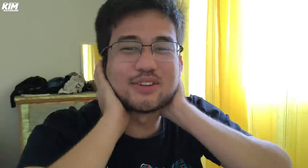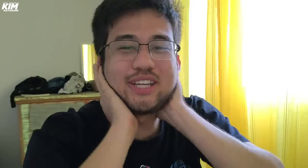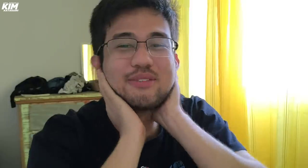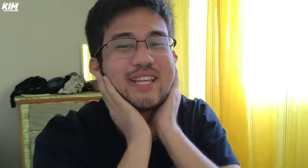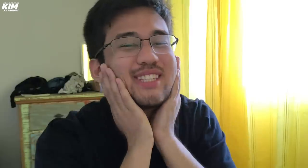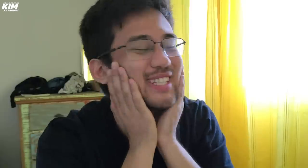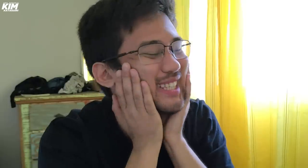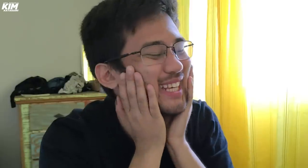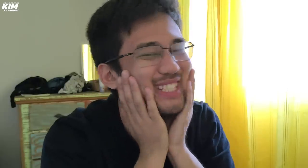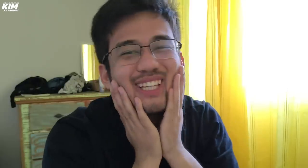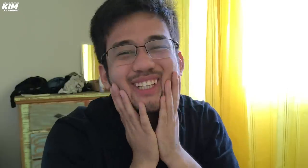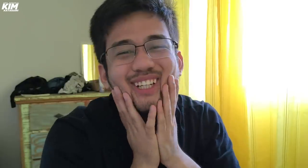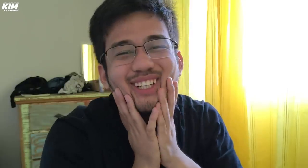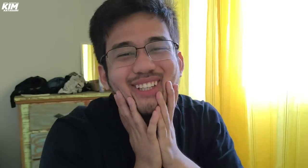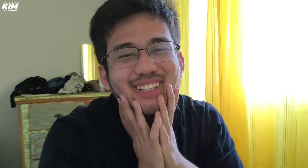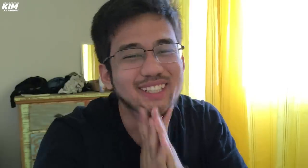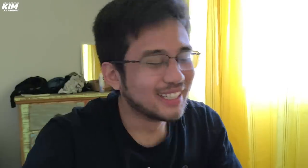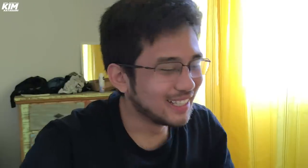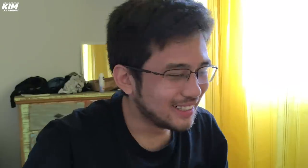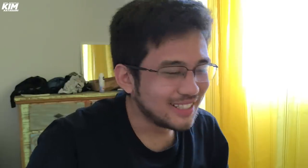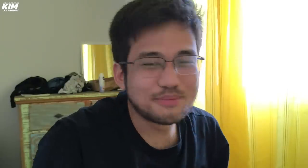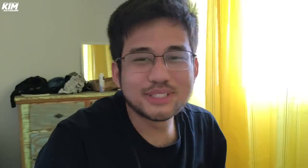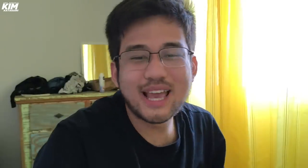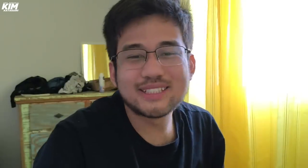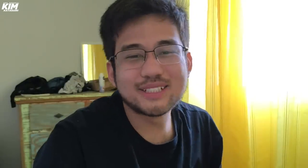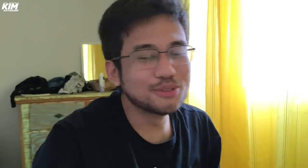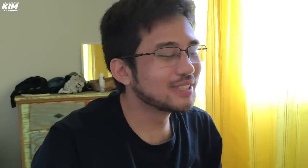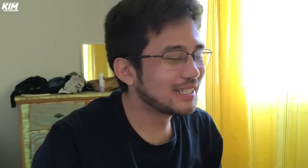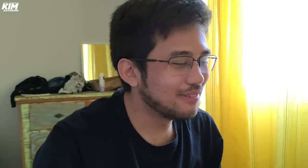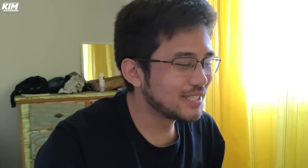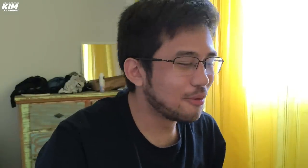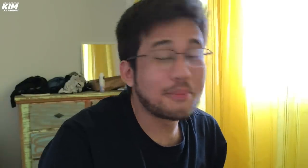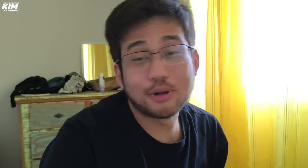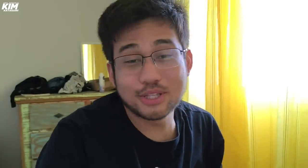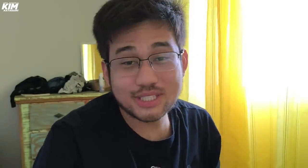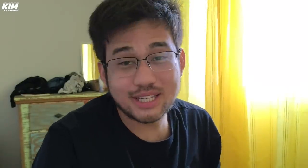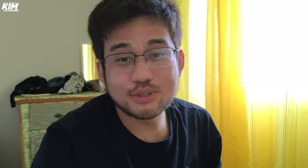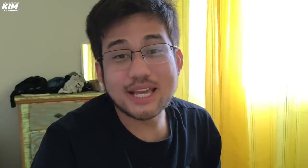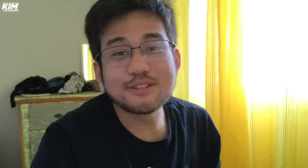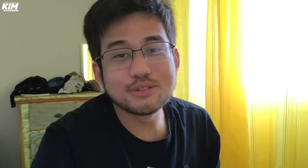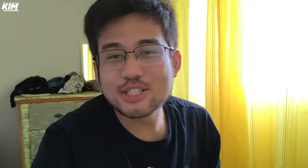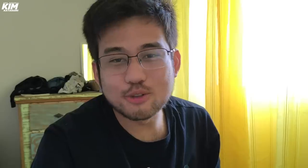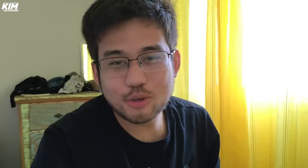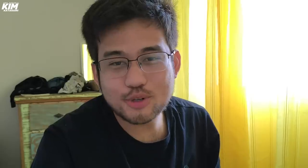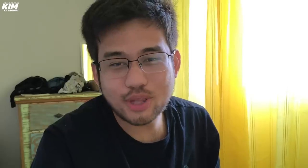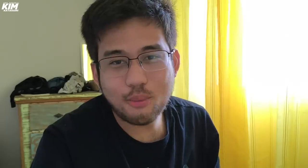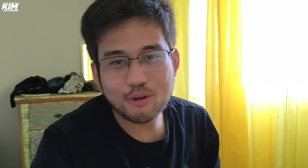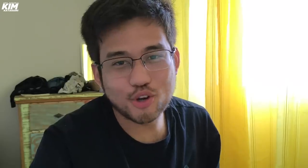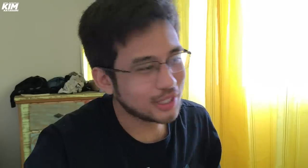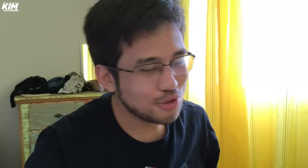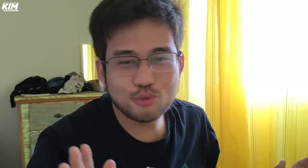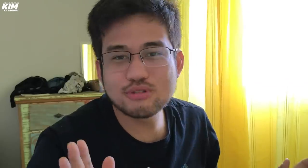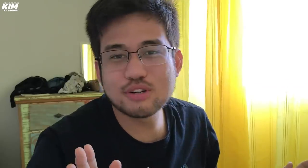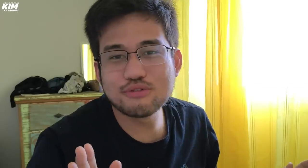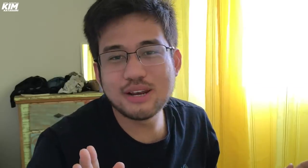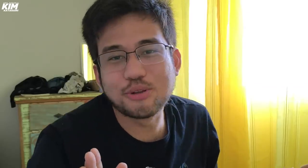Ah, eu tô rindo, mas é de tristeza. Ele tem tipo 10 segundos na televisão, mas pelo menos assim, os 10 segundos ele já usou pra chutar o balde, ó.